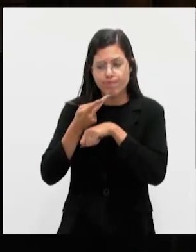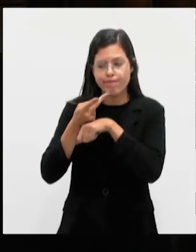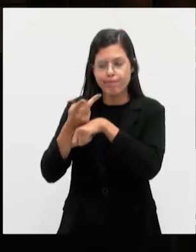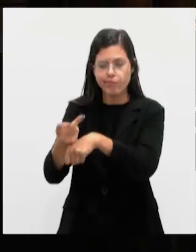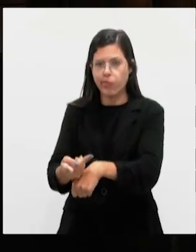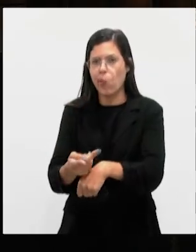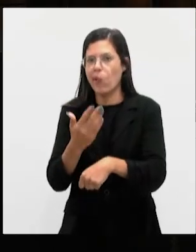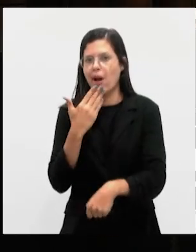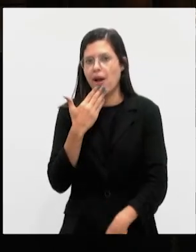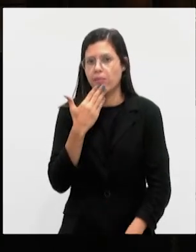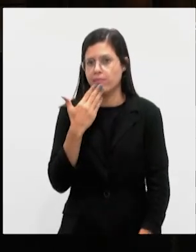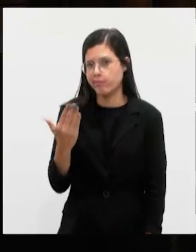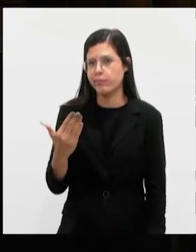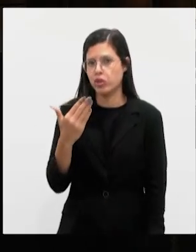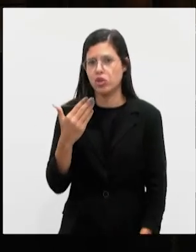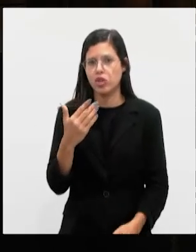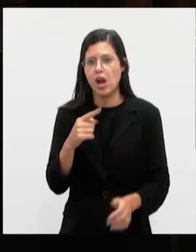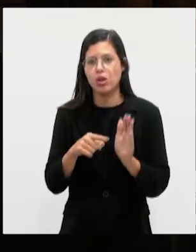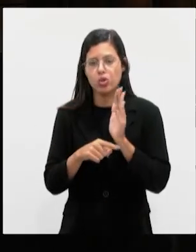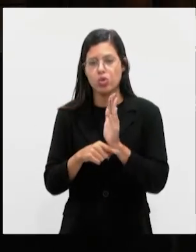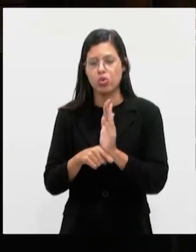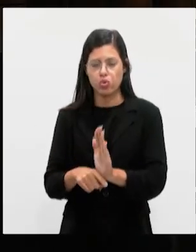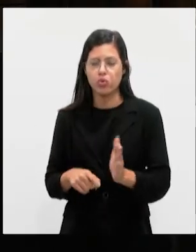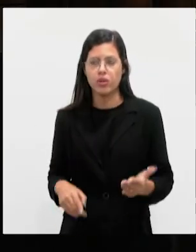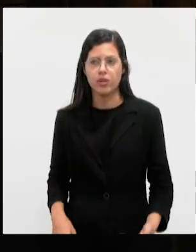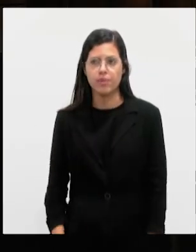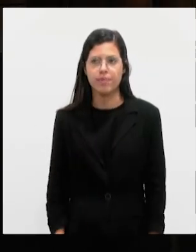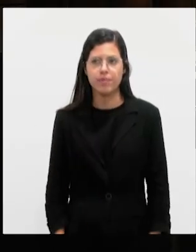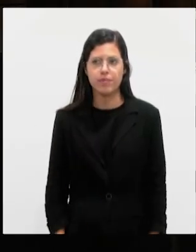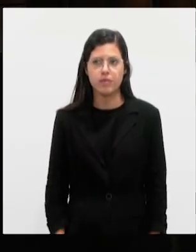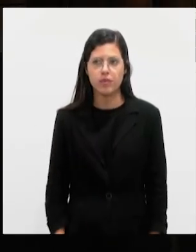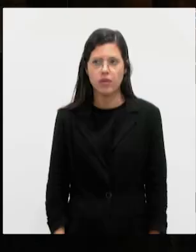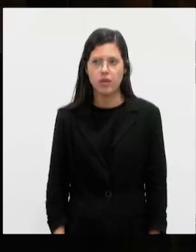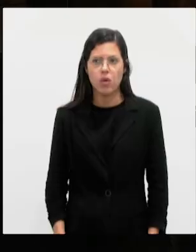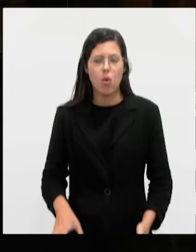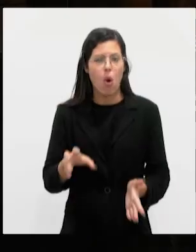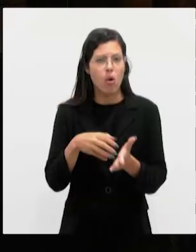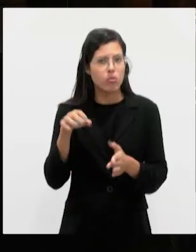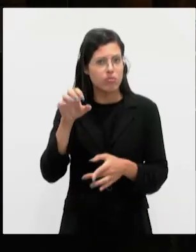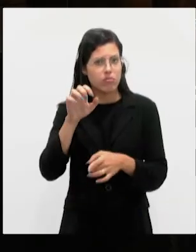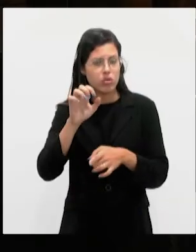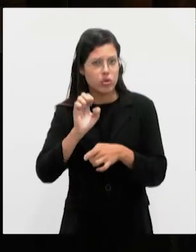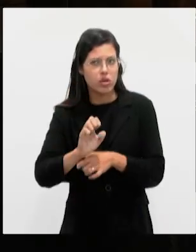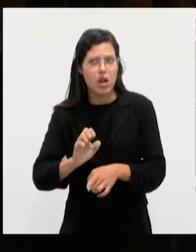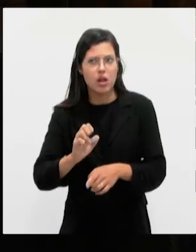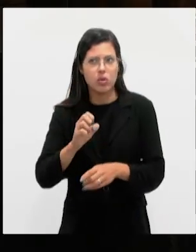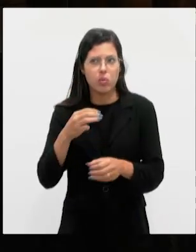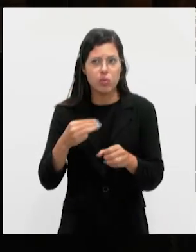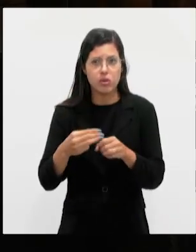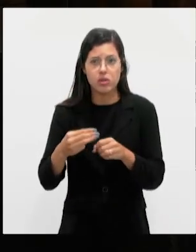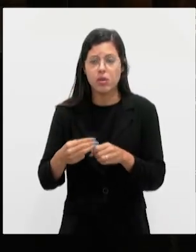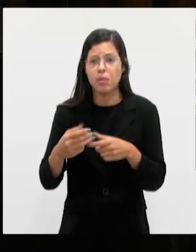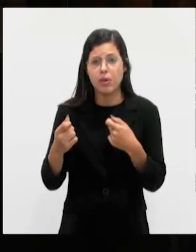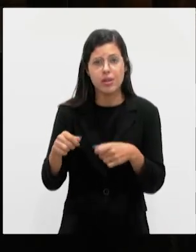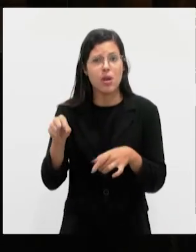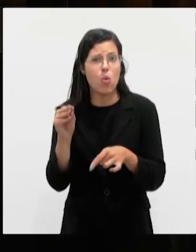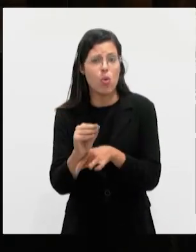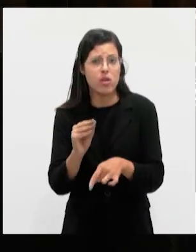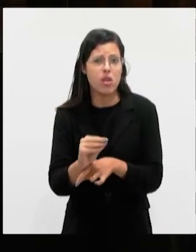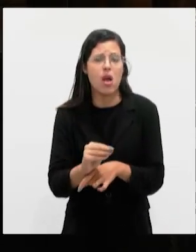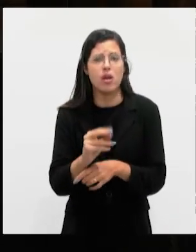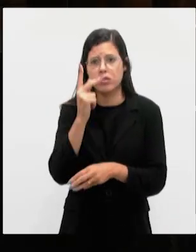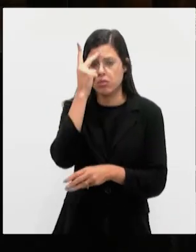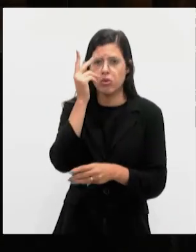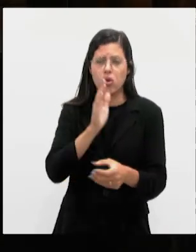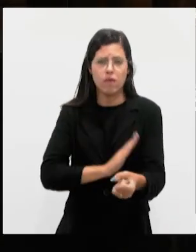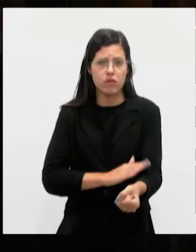acho que tem que pedir ajuda a um órgão do Estado ou do município que cuide dos dependentes químicos e coloque alguma